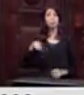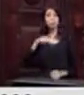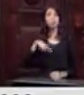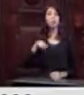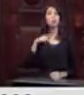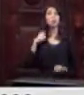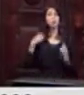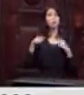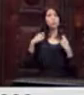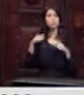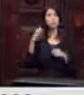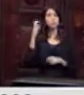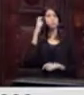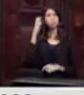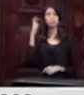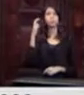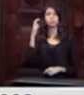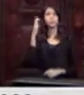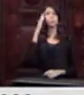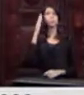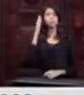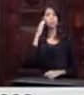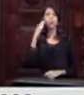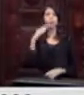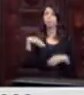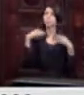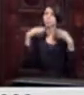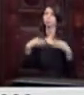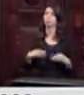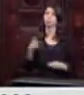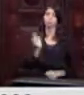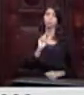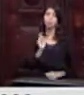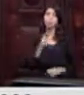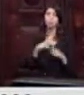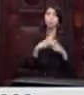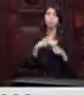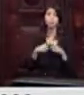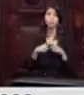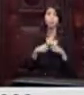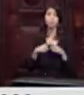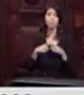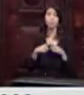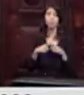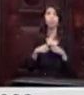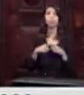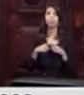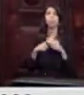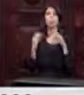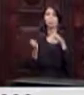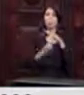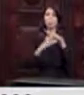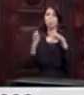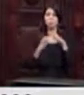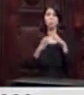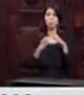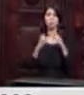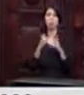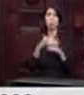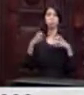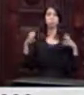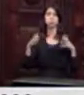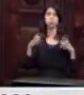sabiamente podemos dizer que são incentivos injustos, porque incentivar multinacionais não é